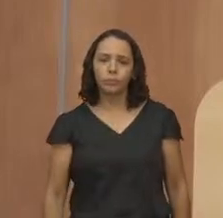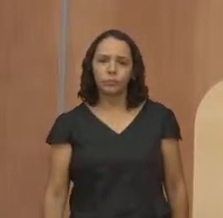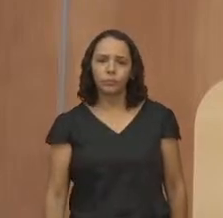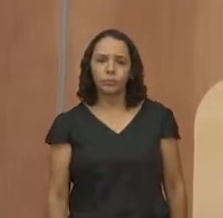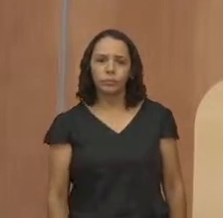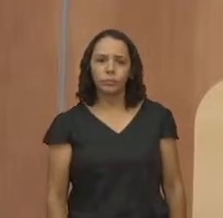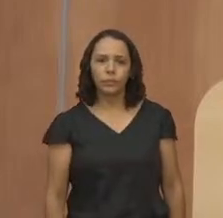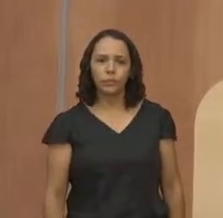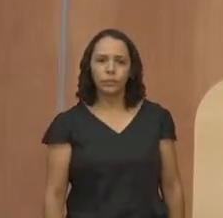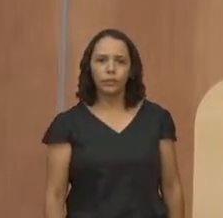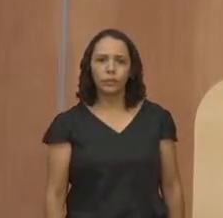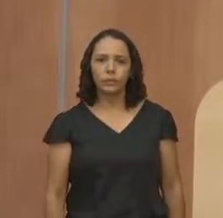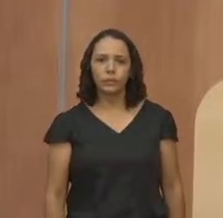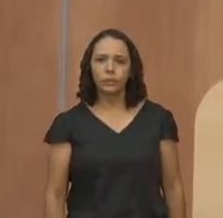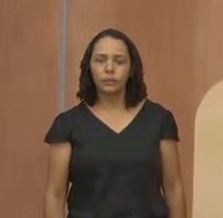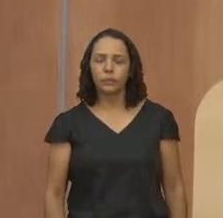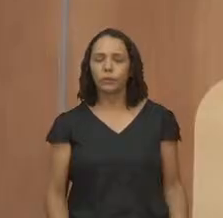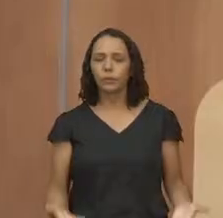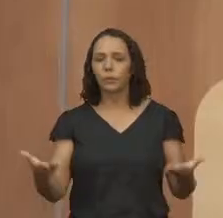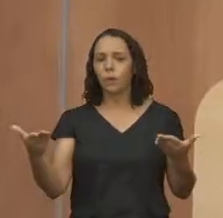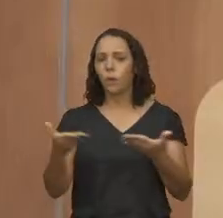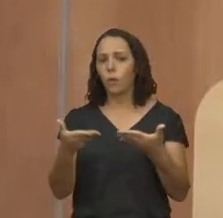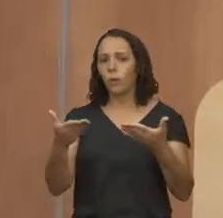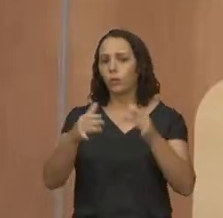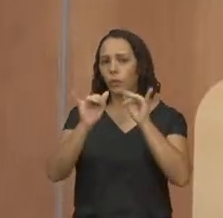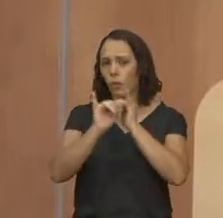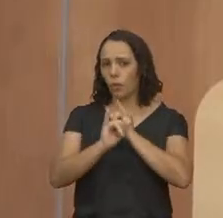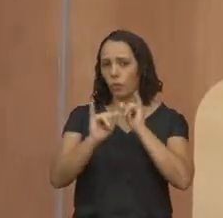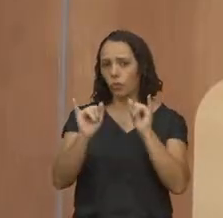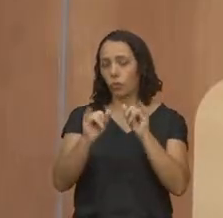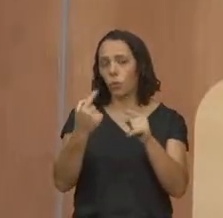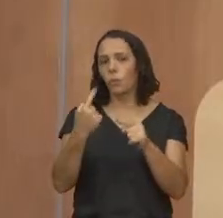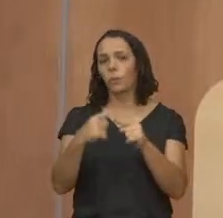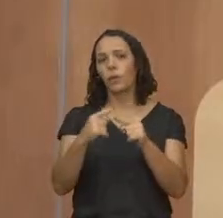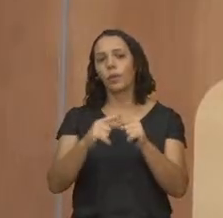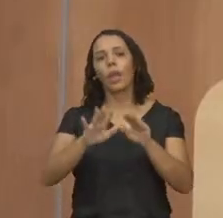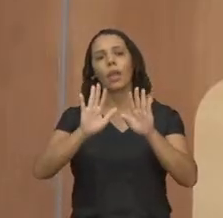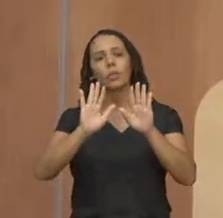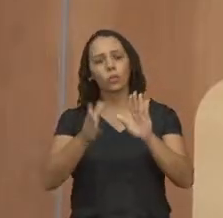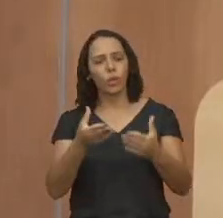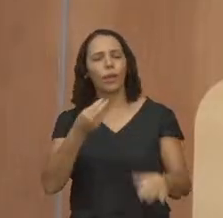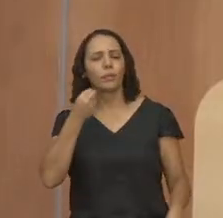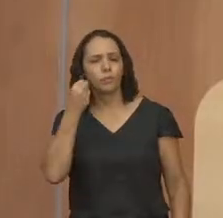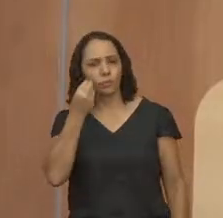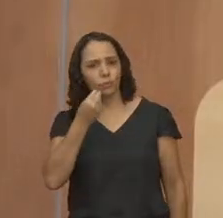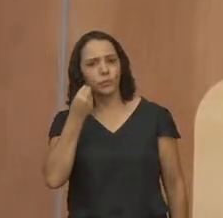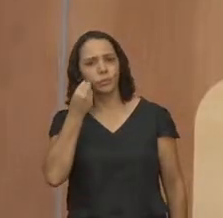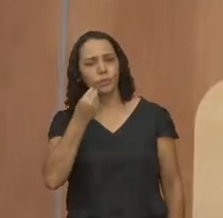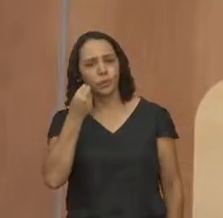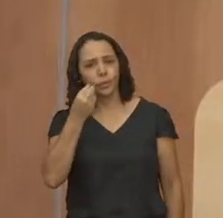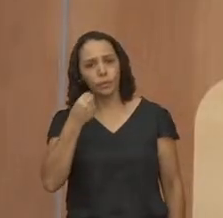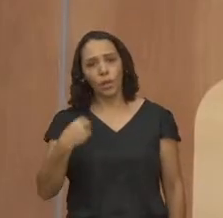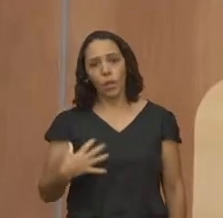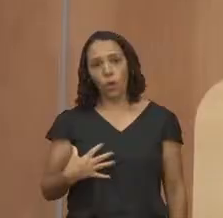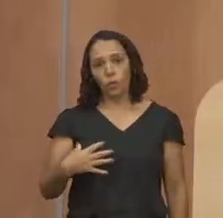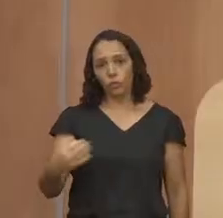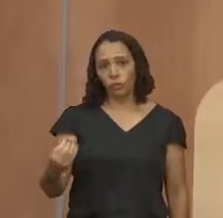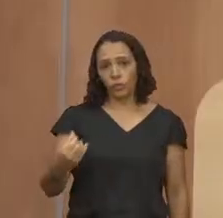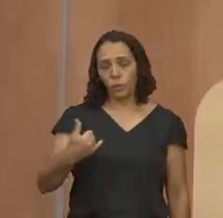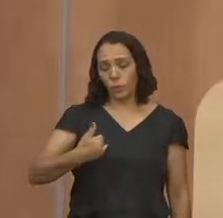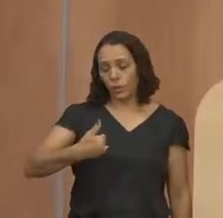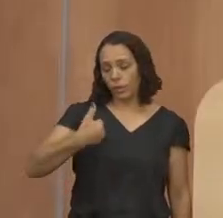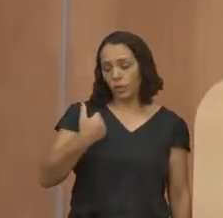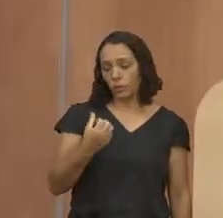Hoje, eu digo aqui, porque eu passei por isto. Eu perdi um filho de